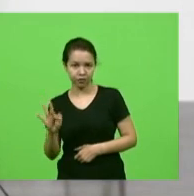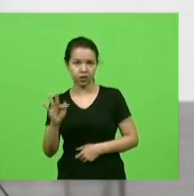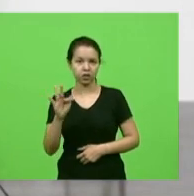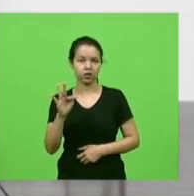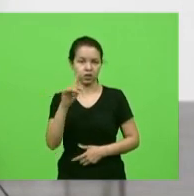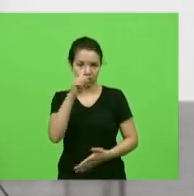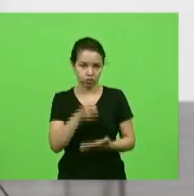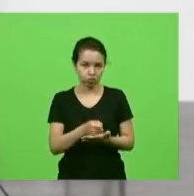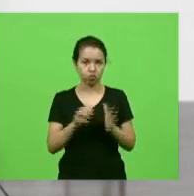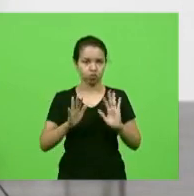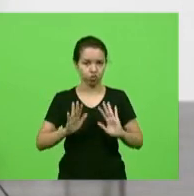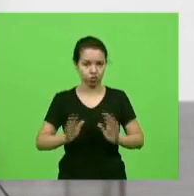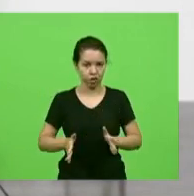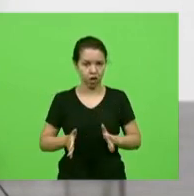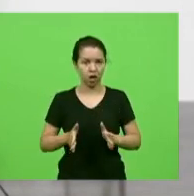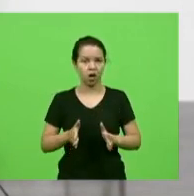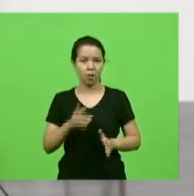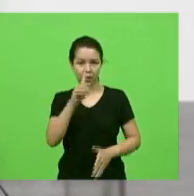segurança